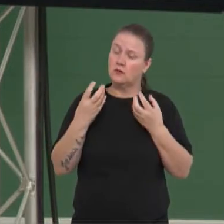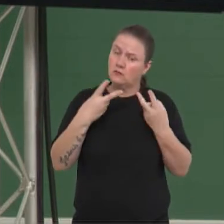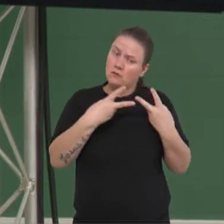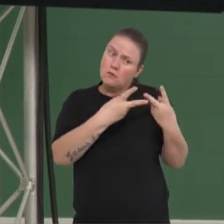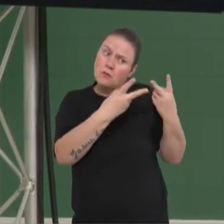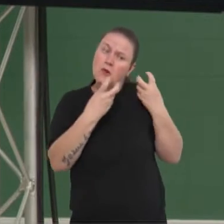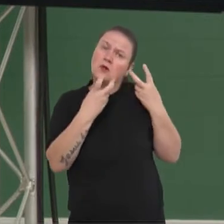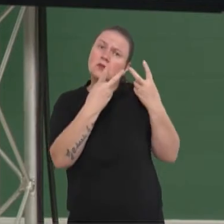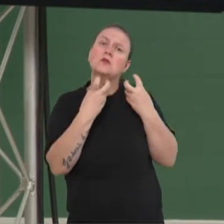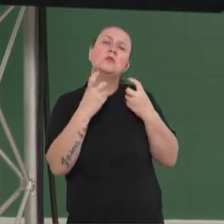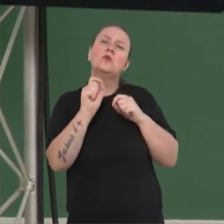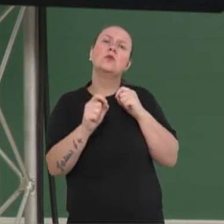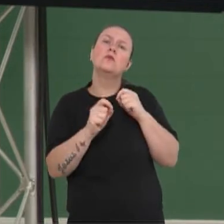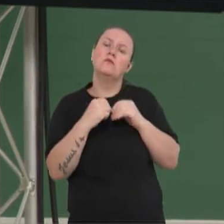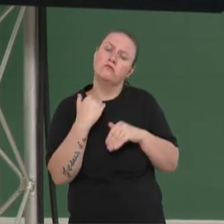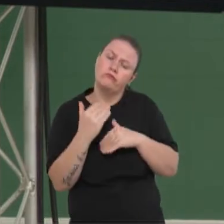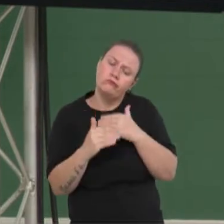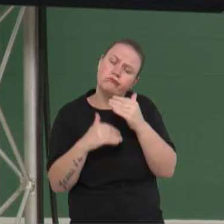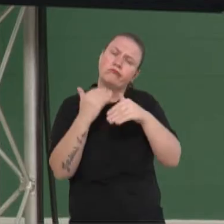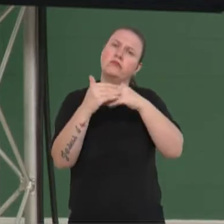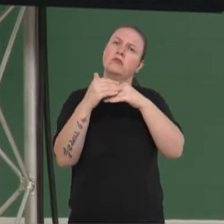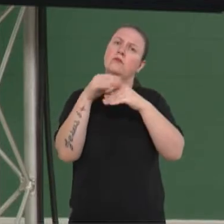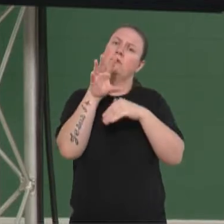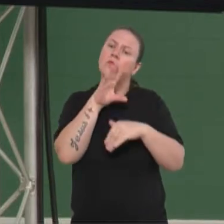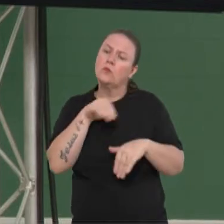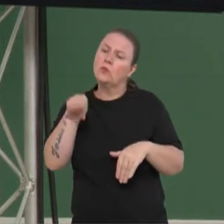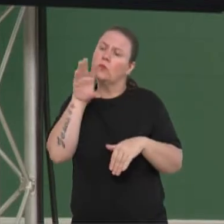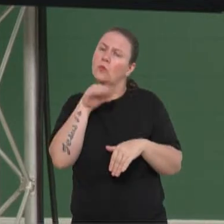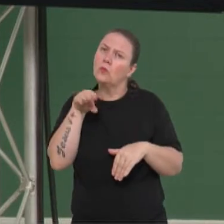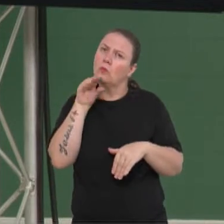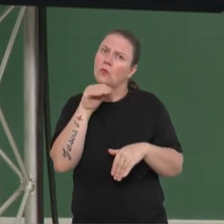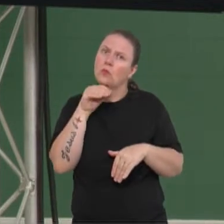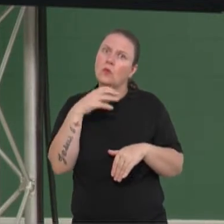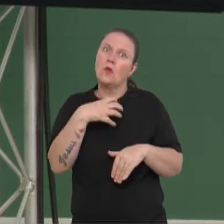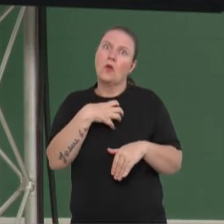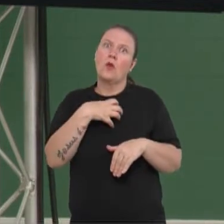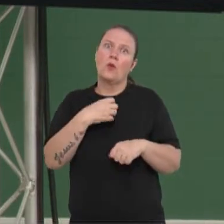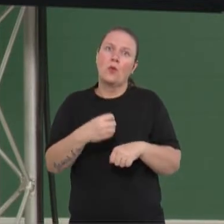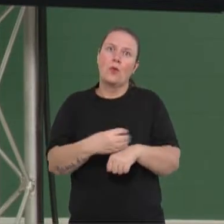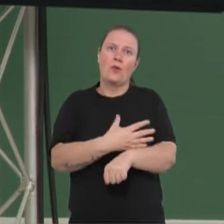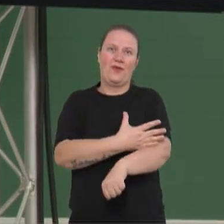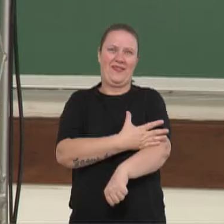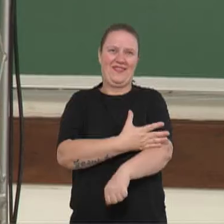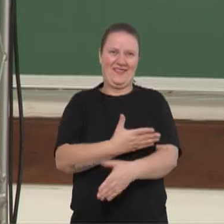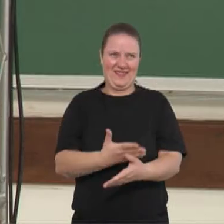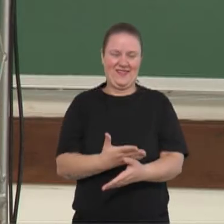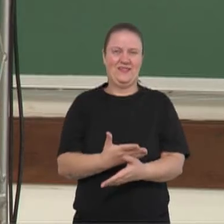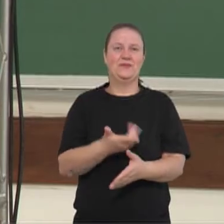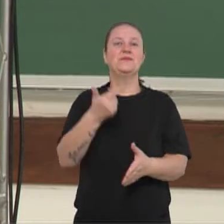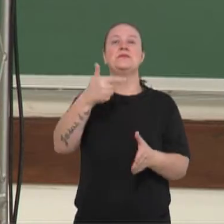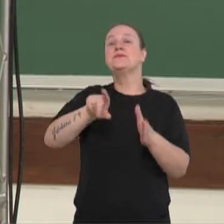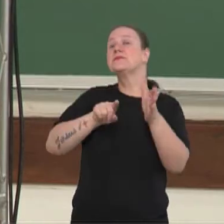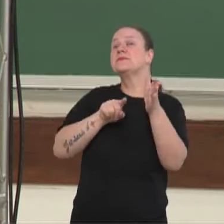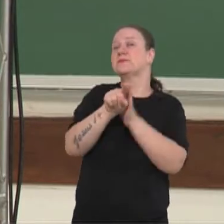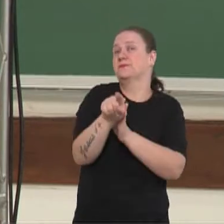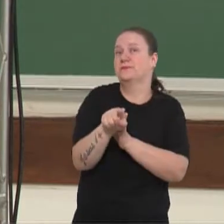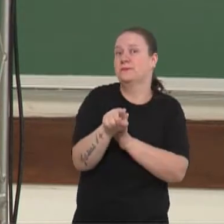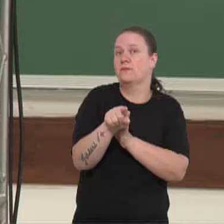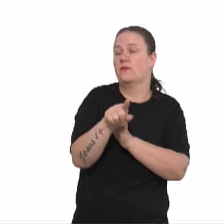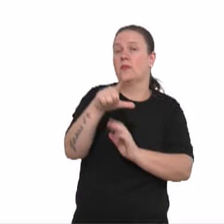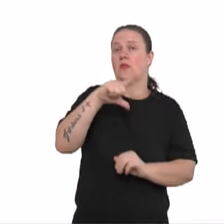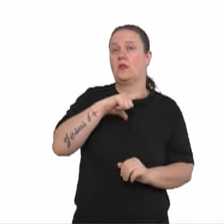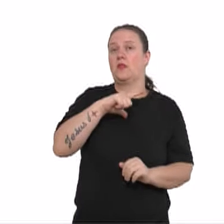ele vai se emocionando ao longo da narrativa. Então é neste momento, tá? Próxima. Os pontos